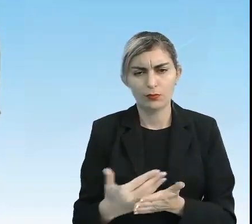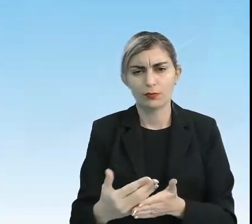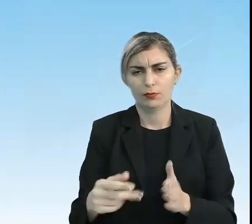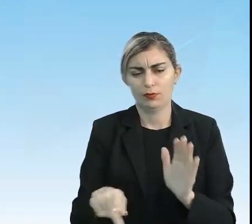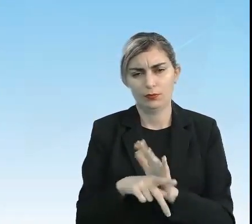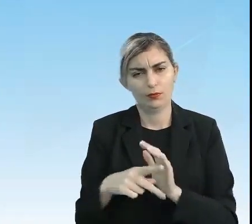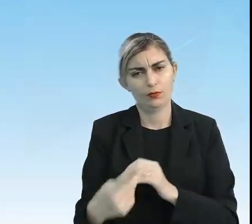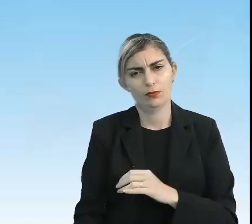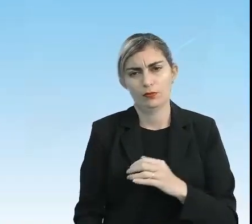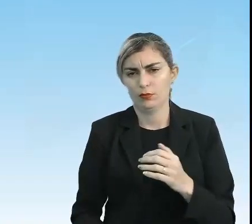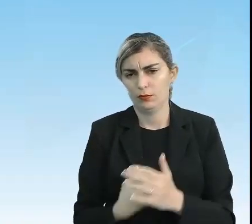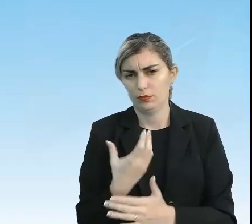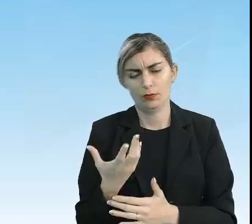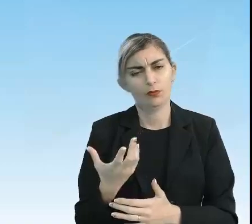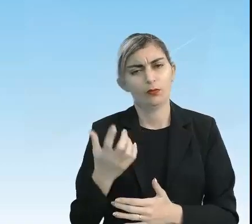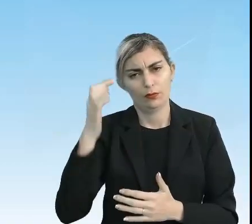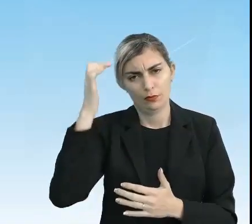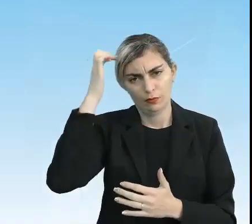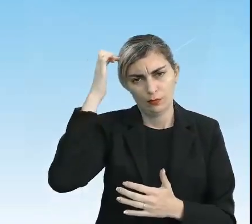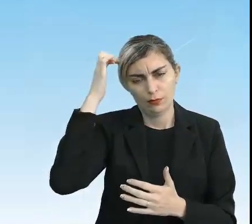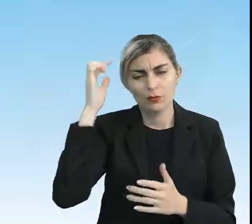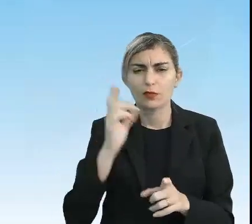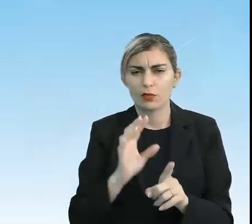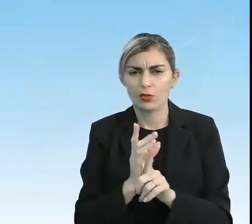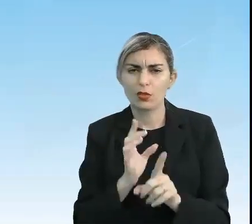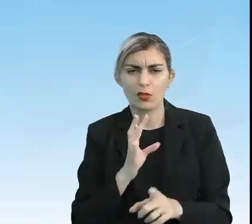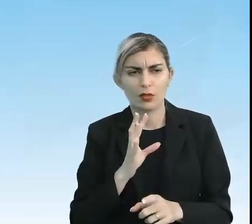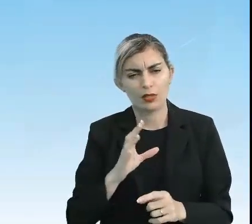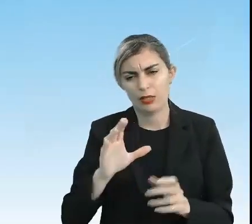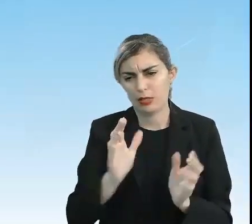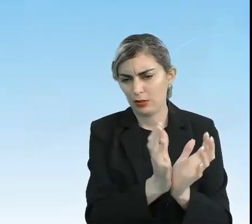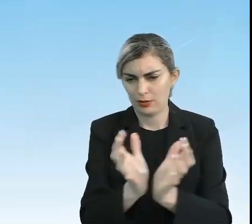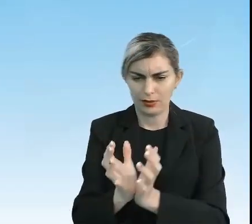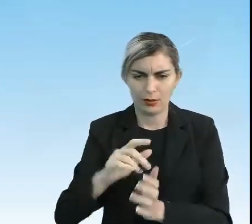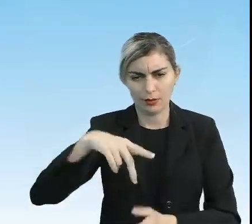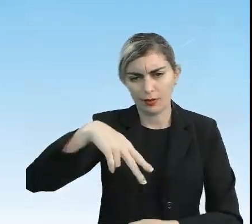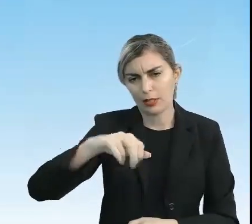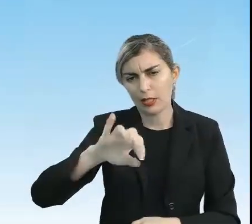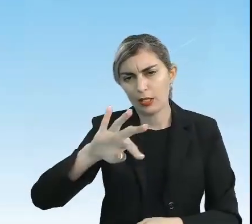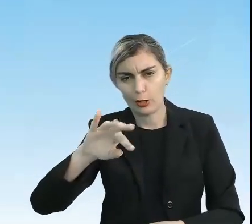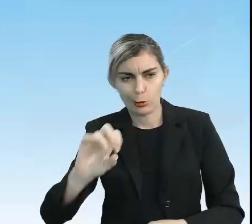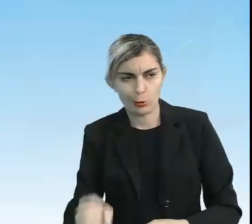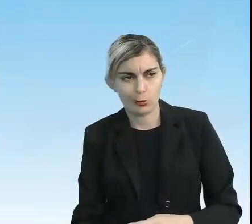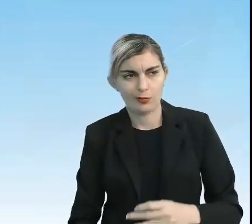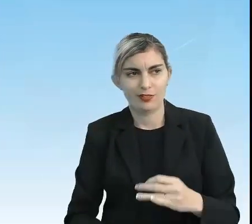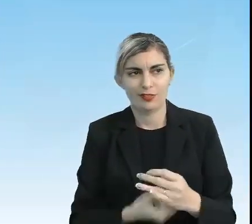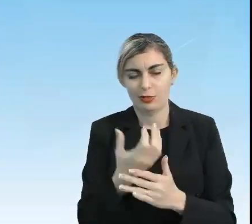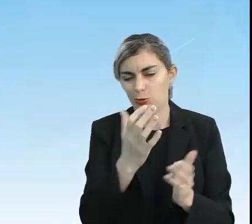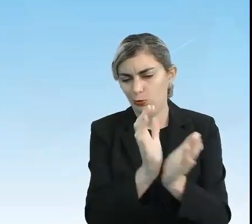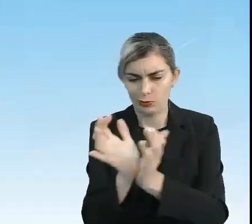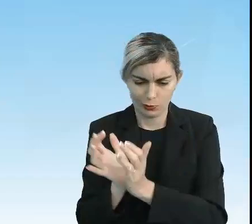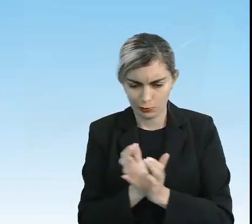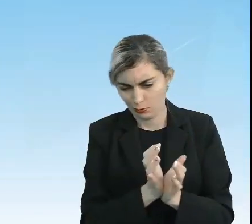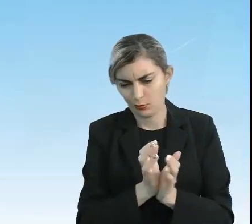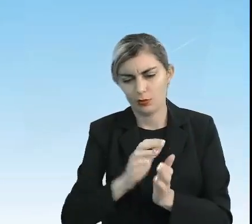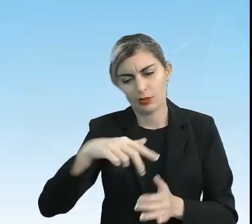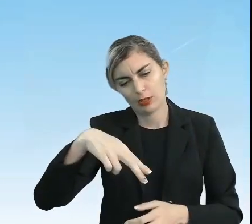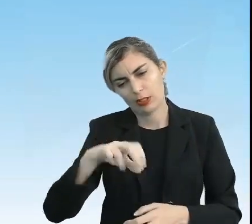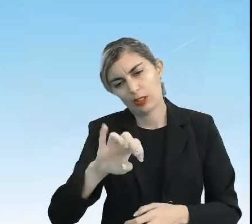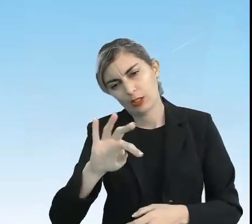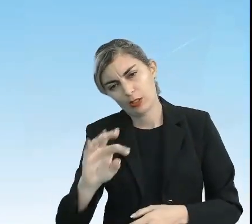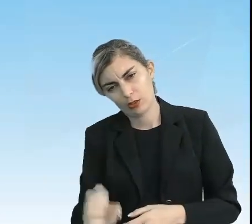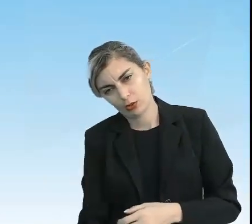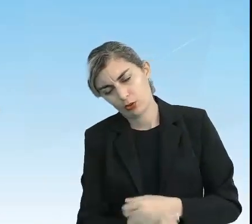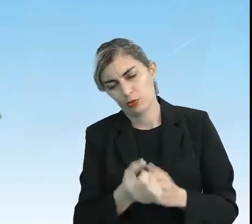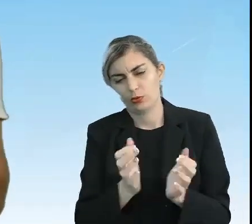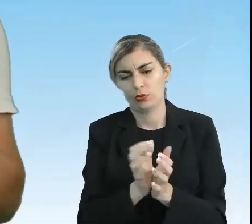grupo. É essa aí da questão que a gente até disse, os guetos formados, né? Sim, Os exato. guetos, os Às vezes grupos. chamamos os guetos, às vezes